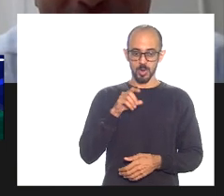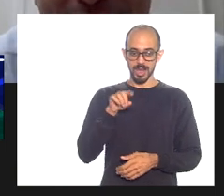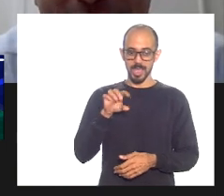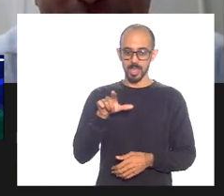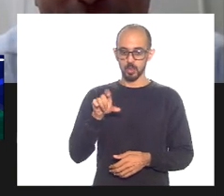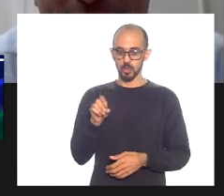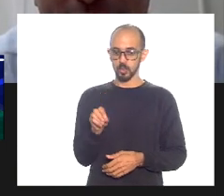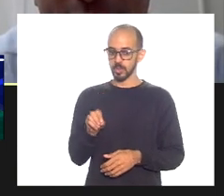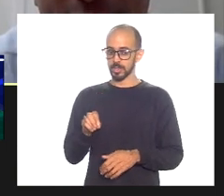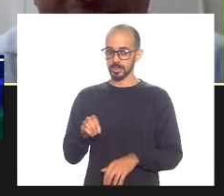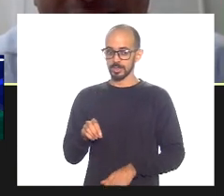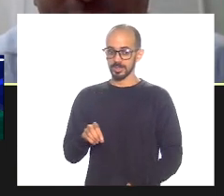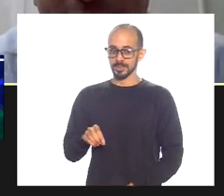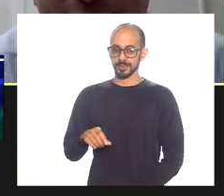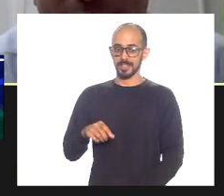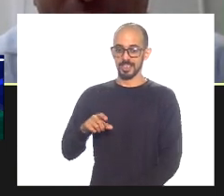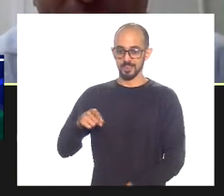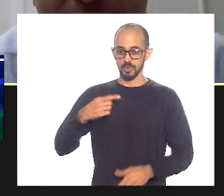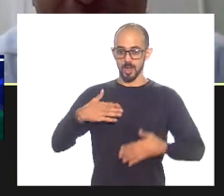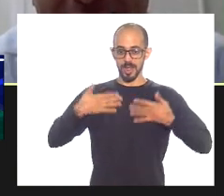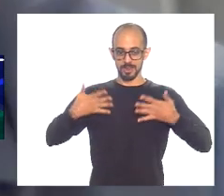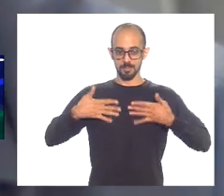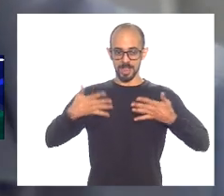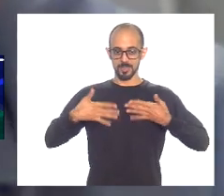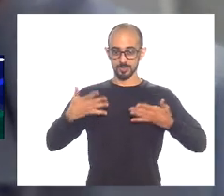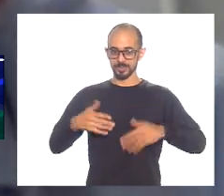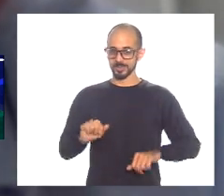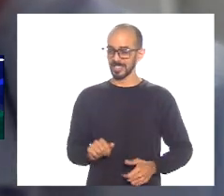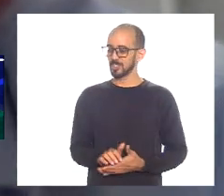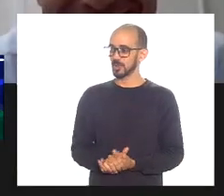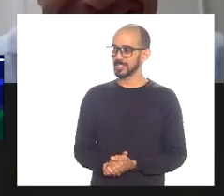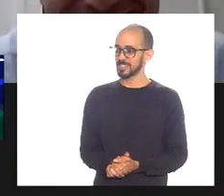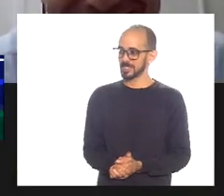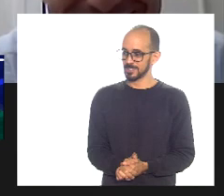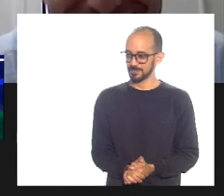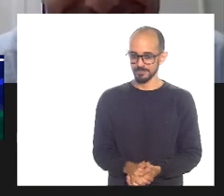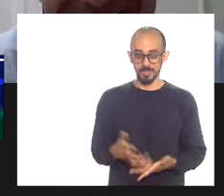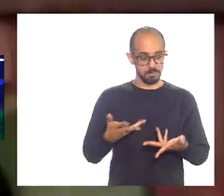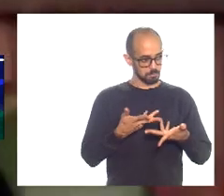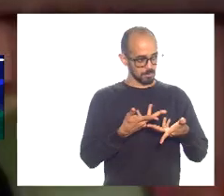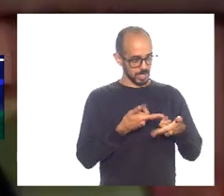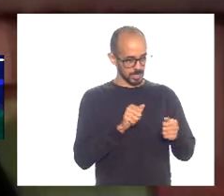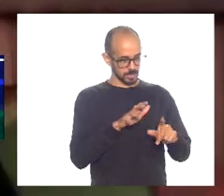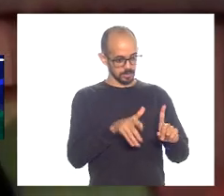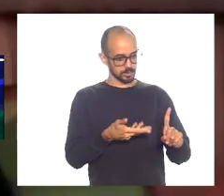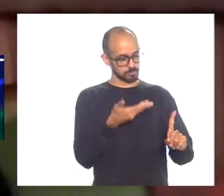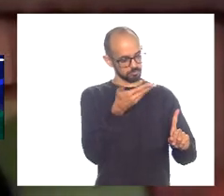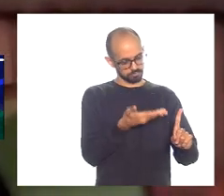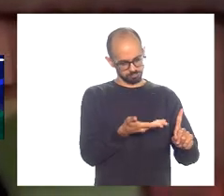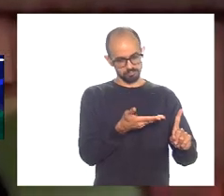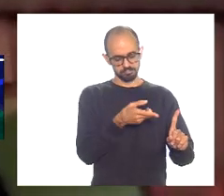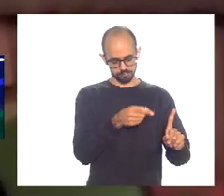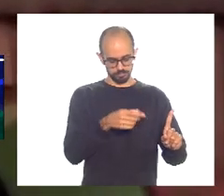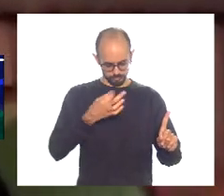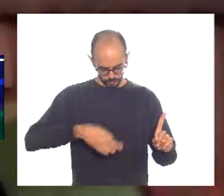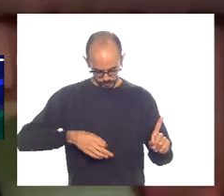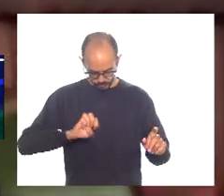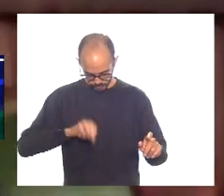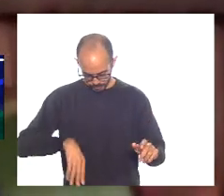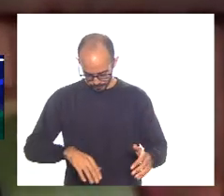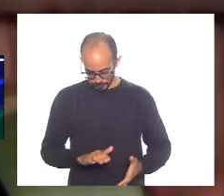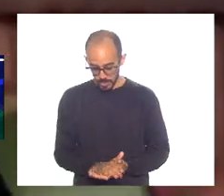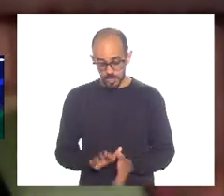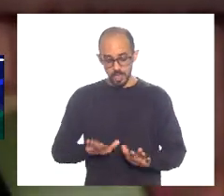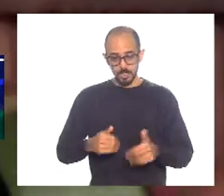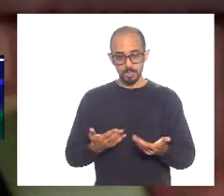é colega, mas é colega. O Toledo merece essa homenagem. Não merece? E a gente tem isso registrado, me permita aqui,